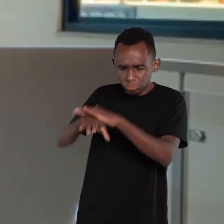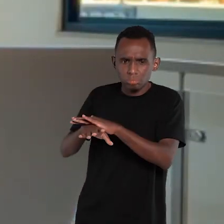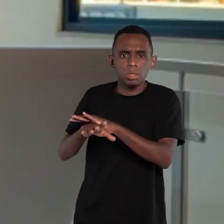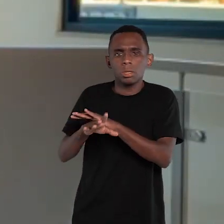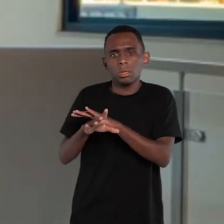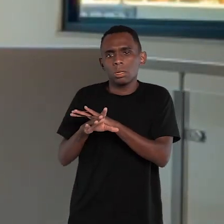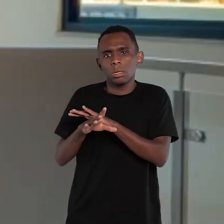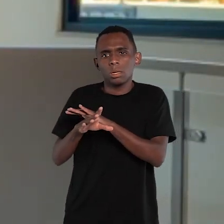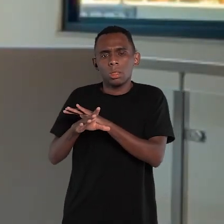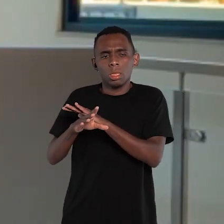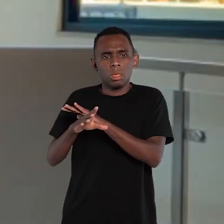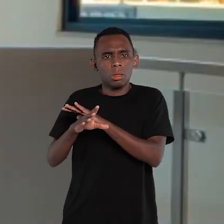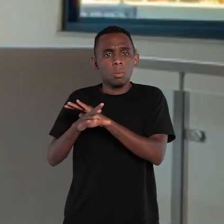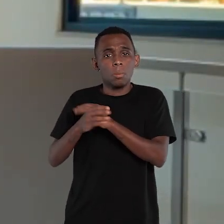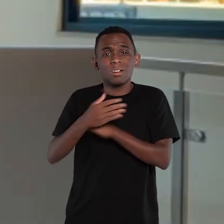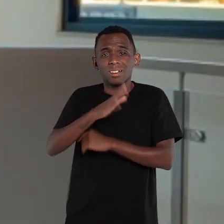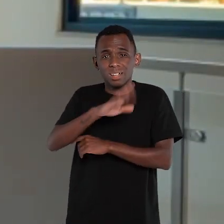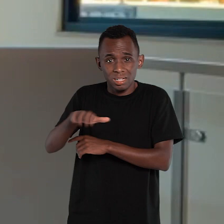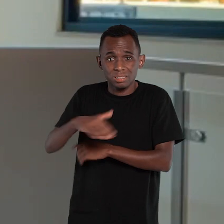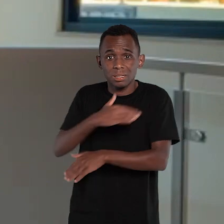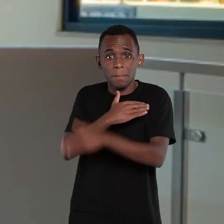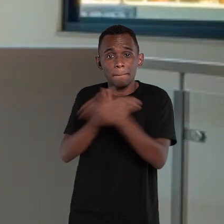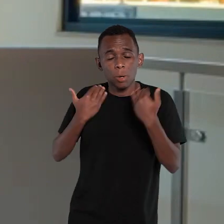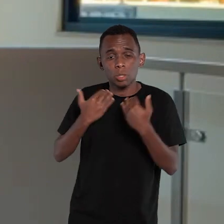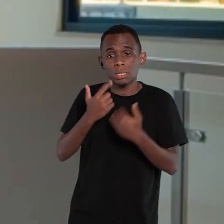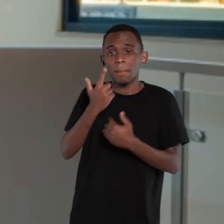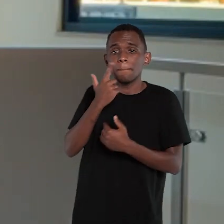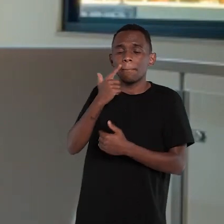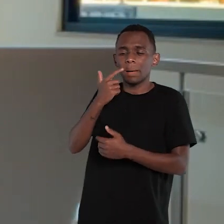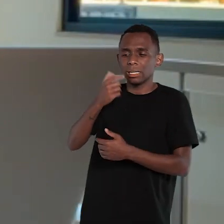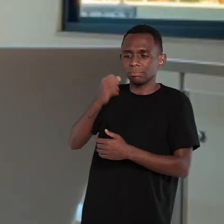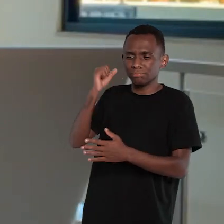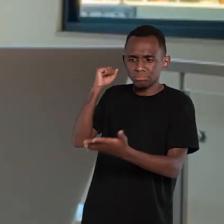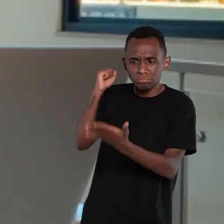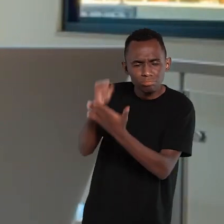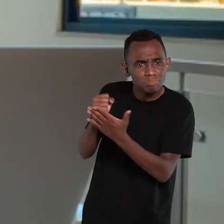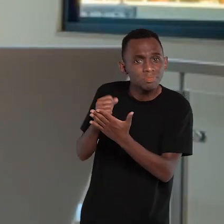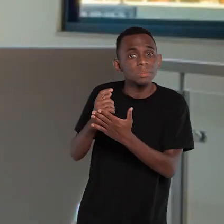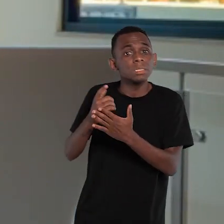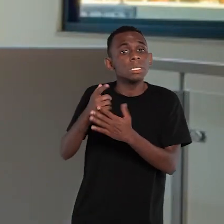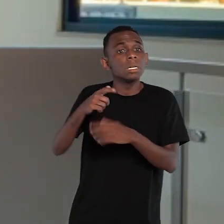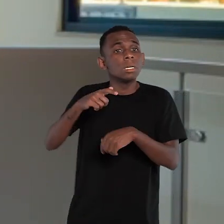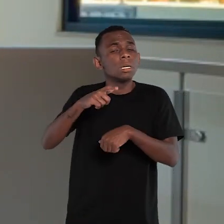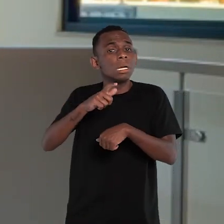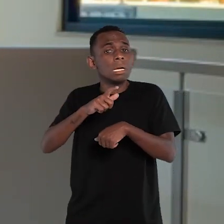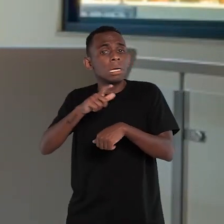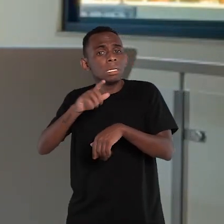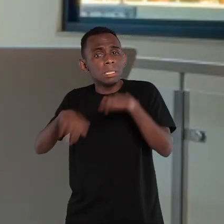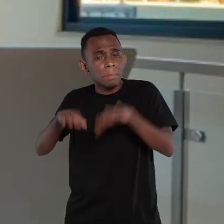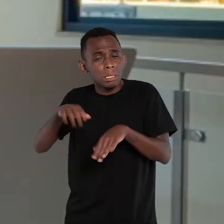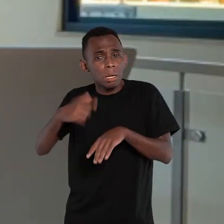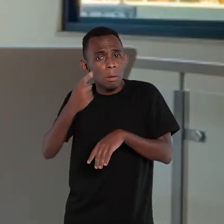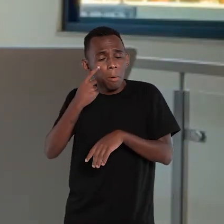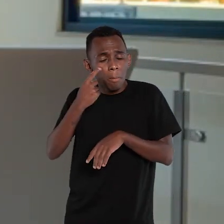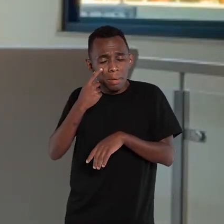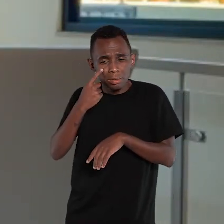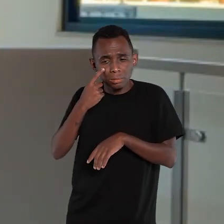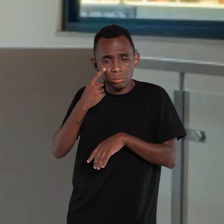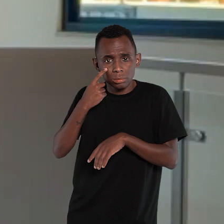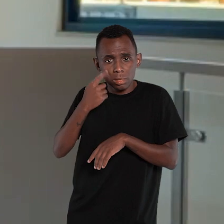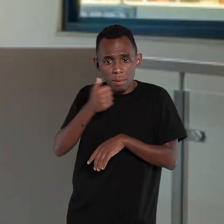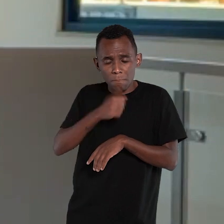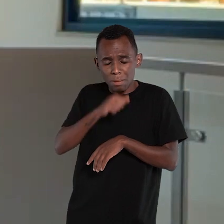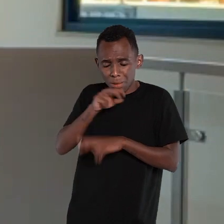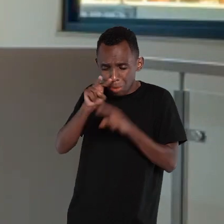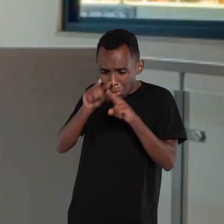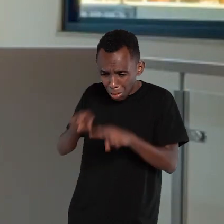uma criança que tinha sido morta pelo pai, e em determinado momento a mãe olhava para o cadáver